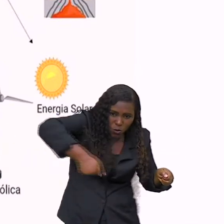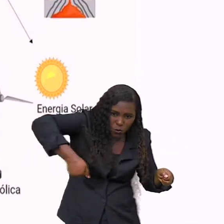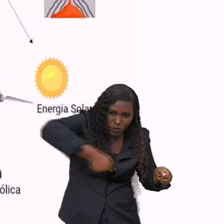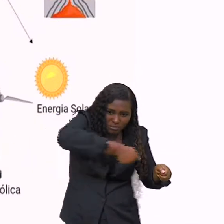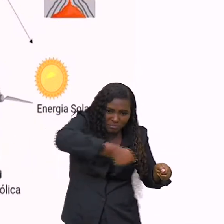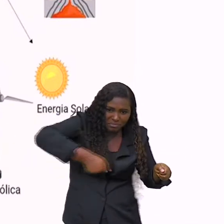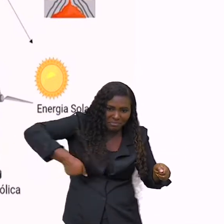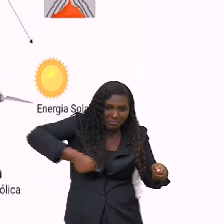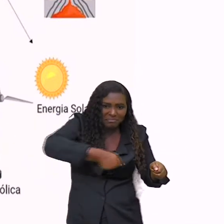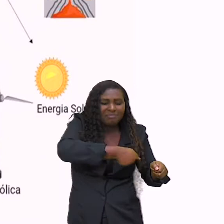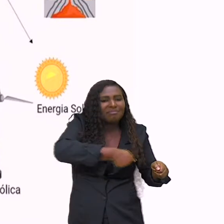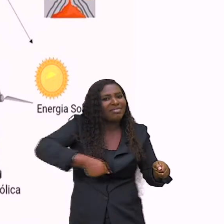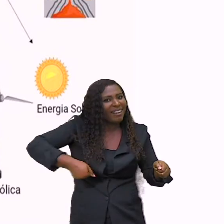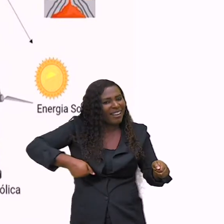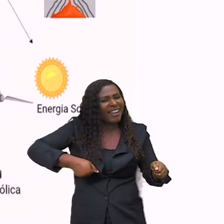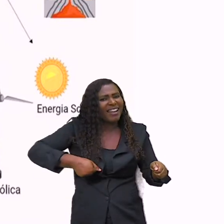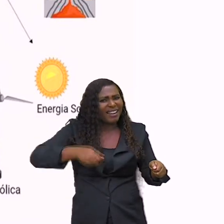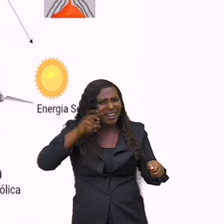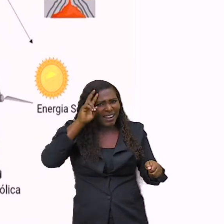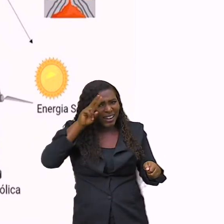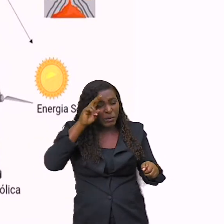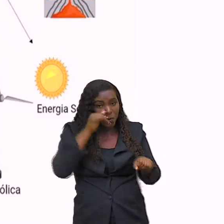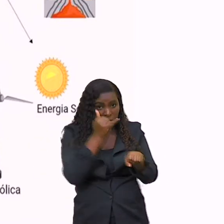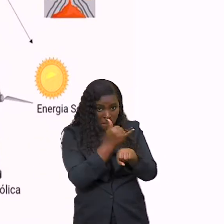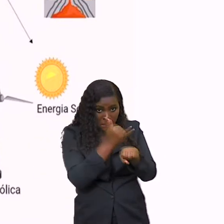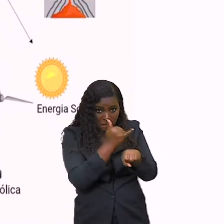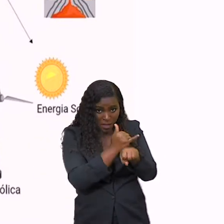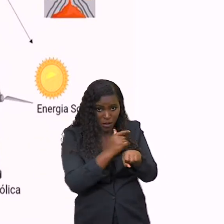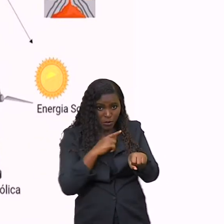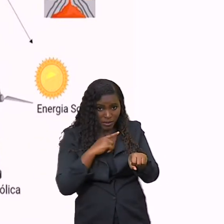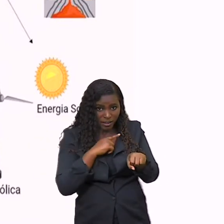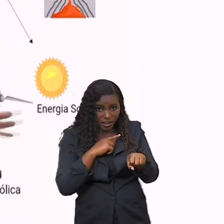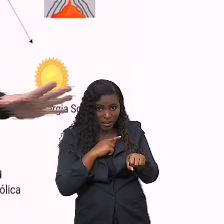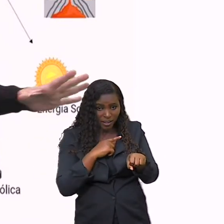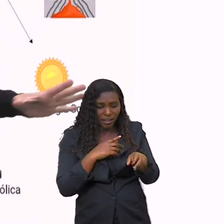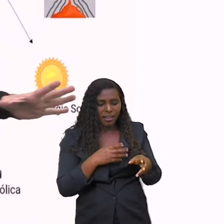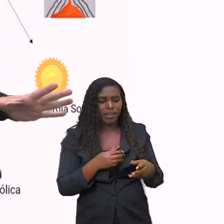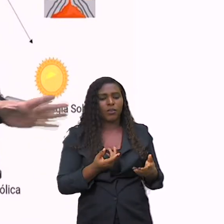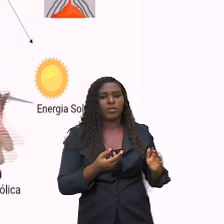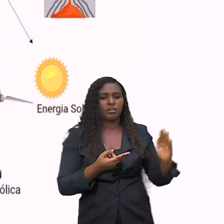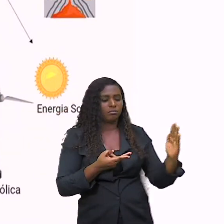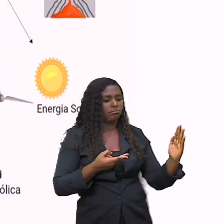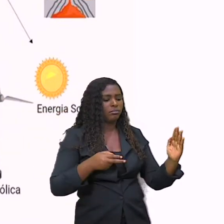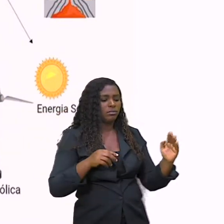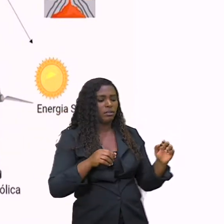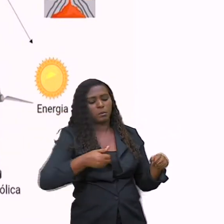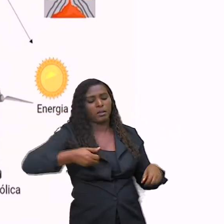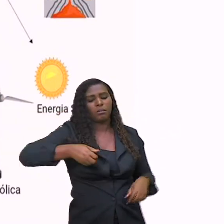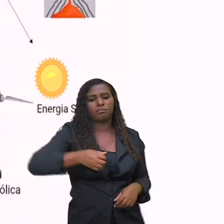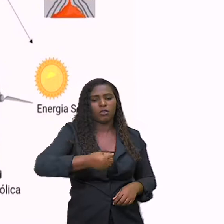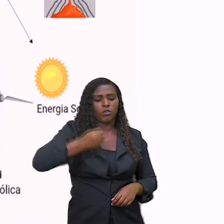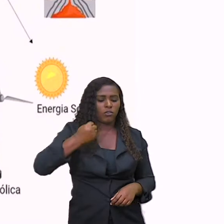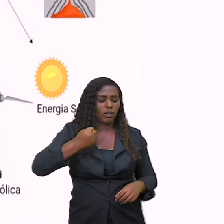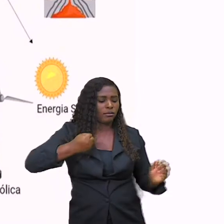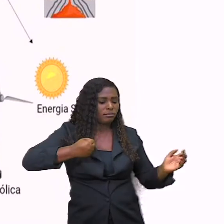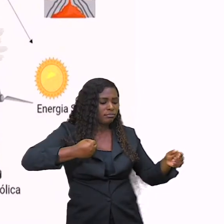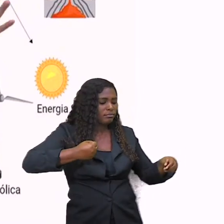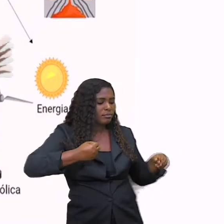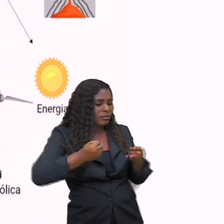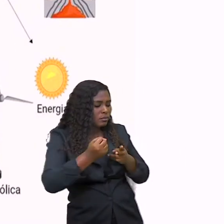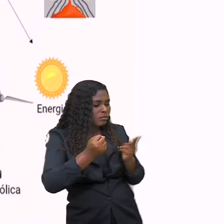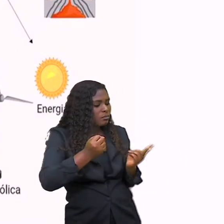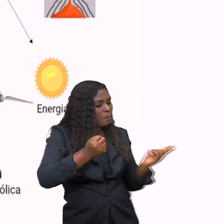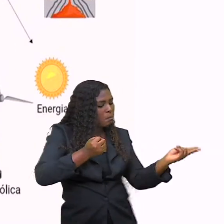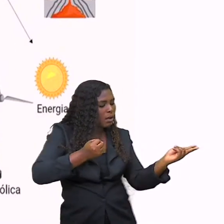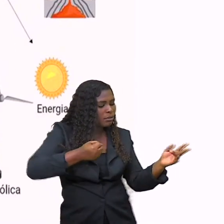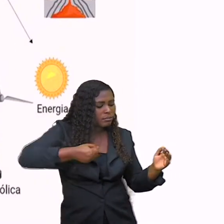energia para realizar uma ação cotidiana que a mãe faz direto, de passar as roupas.